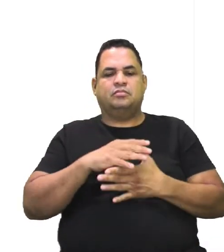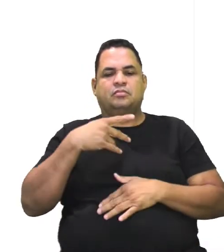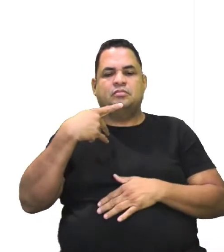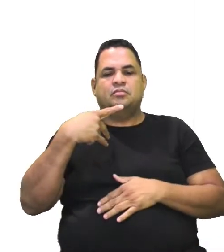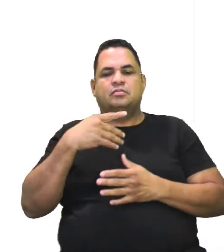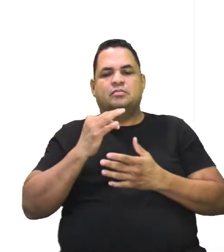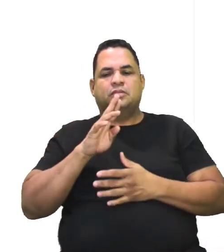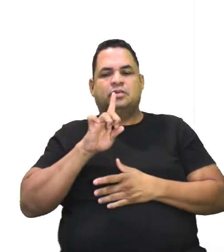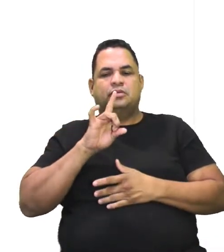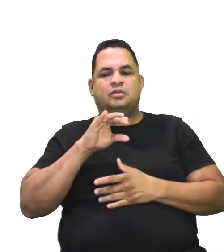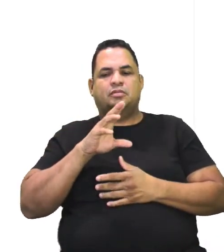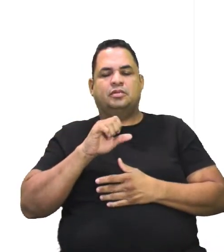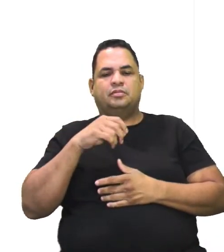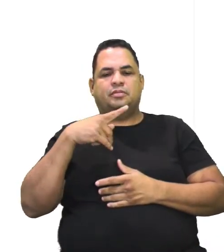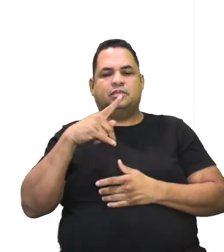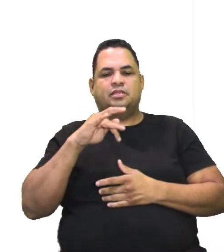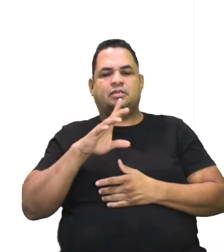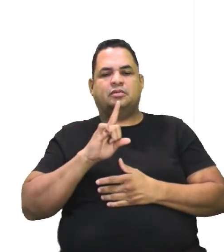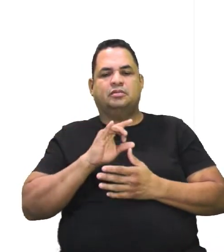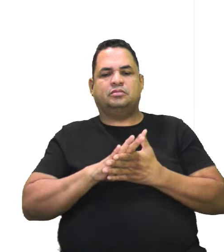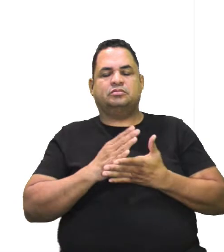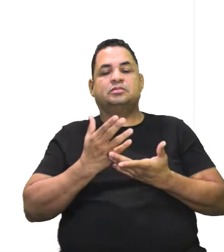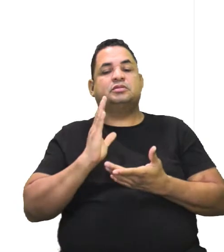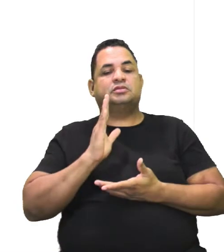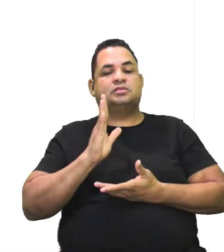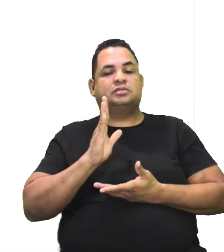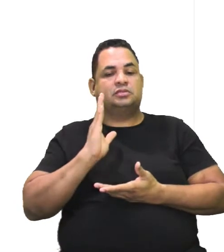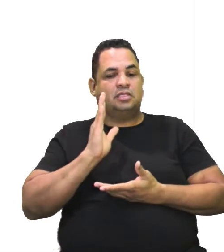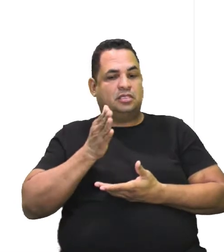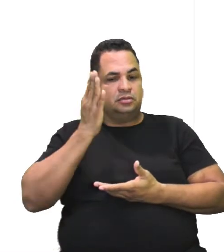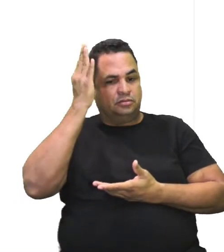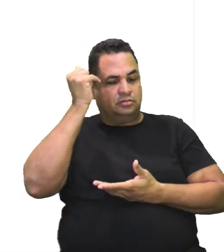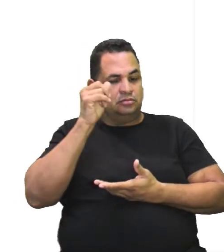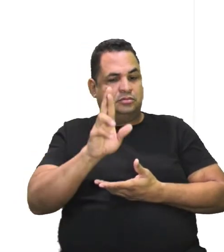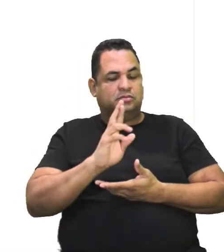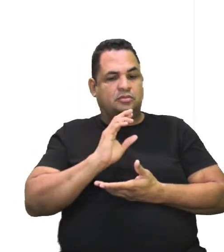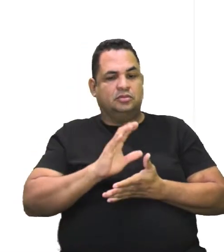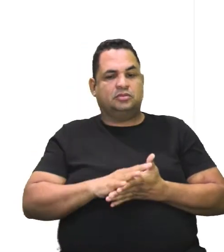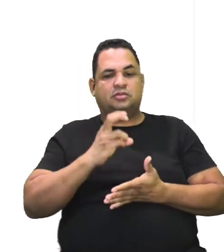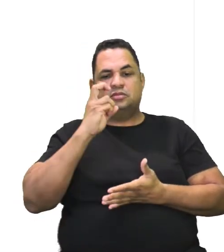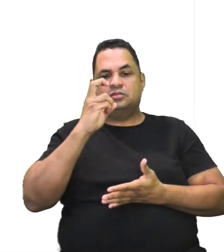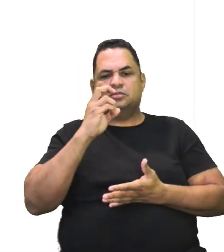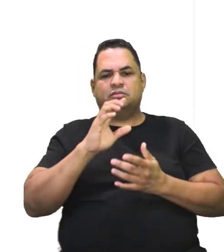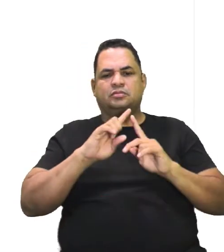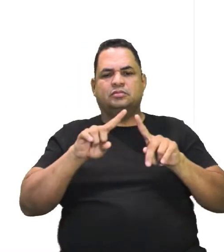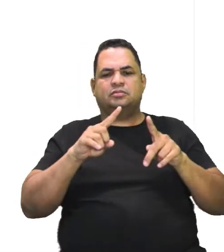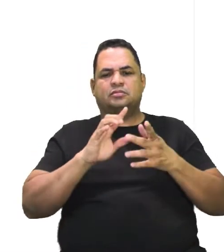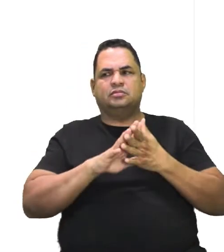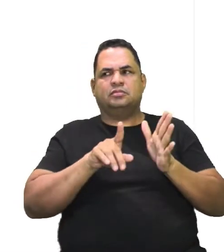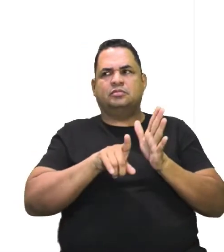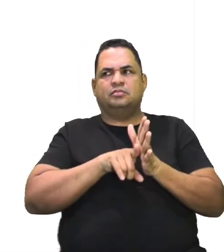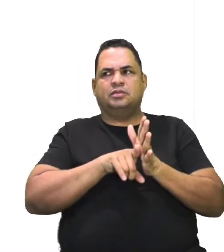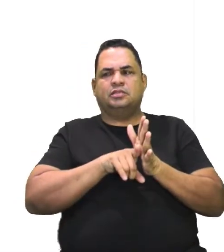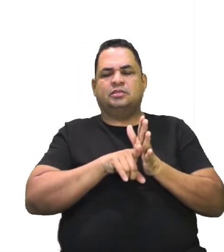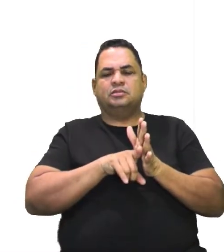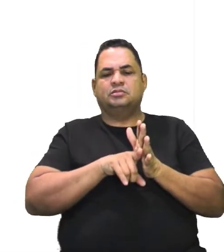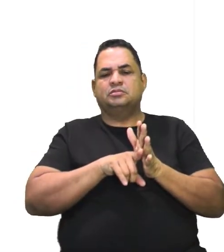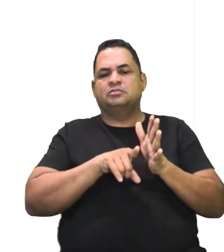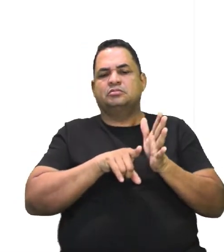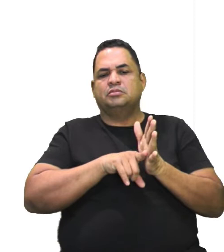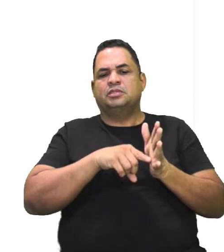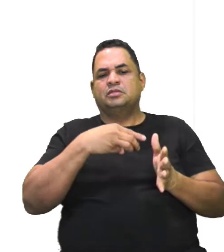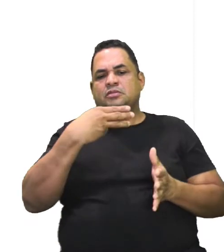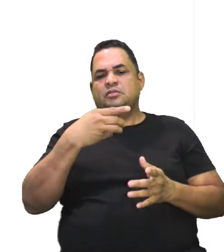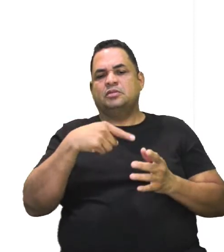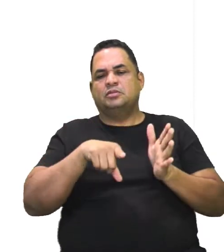de Pitágoras, mas a gente já sabe que o resultado é 5. Mas vamos comprovar? E aí eles ficam pensando assim, não, professor, é menos 3 e menos 4. Não,